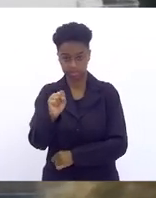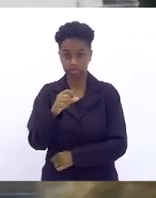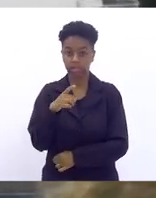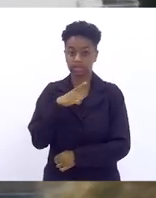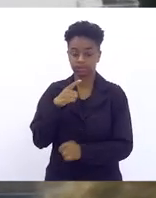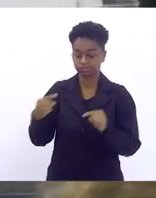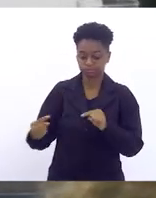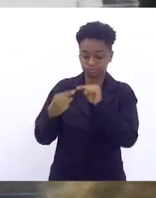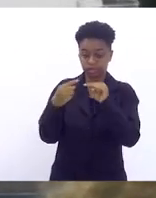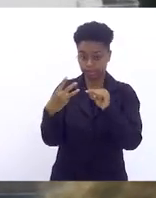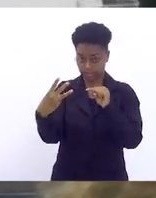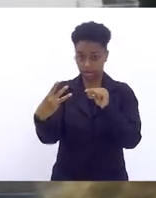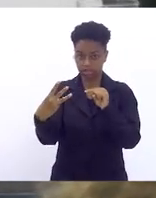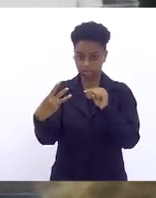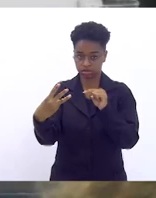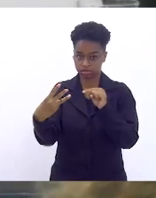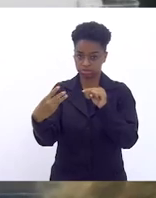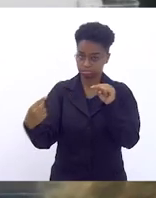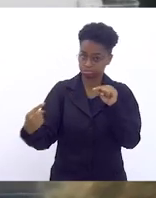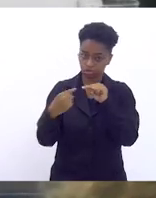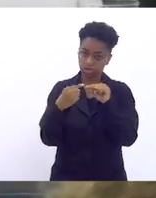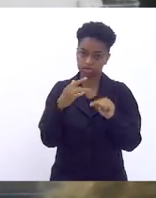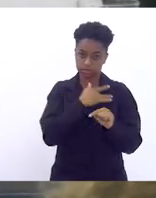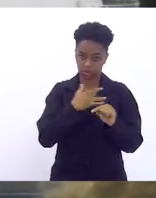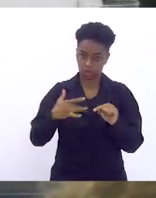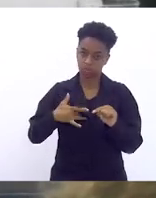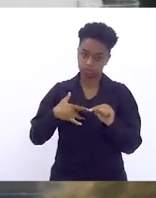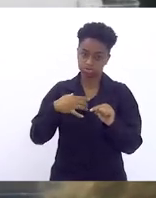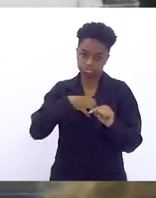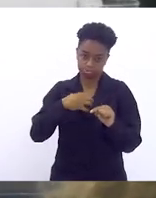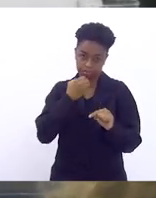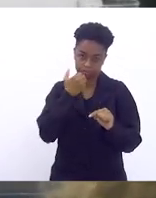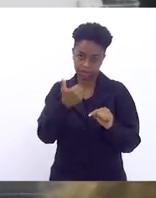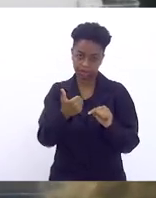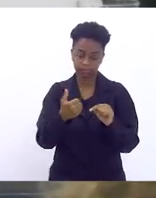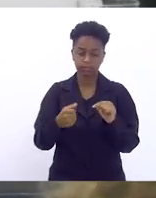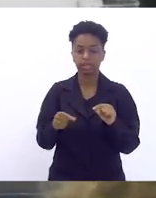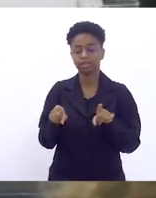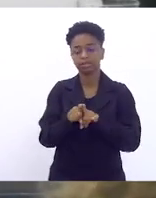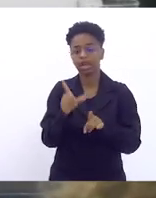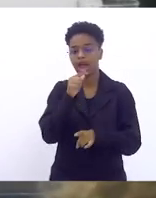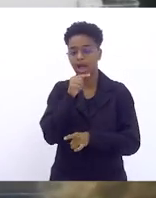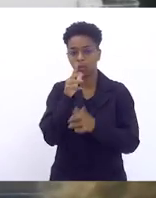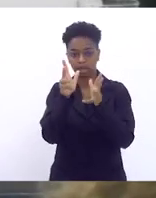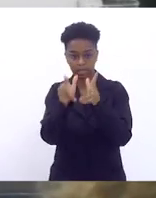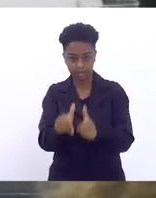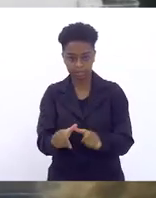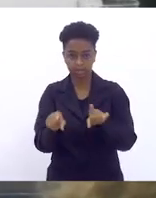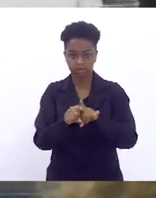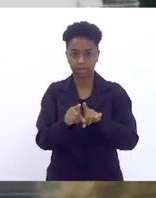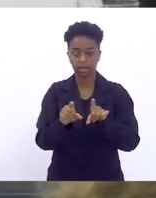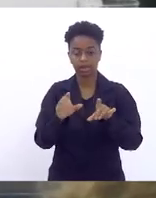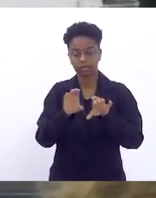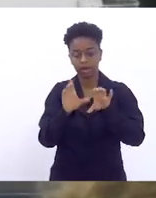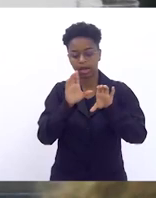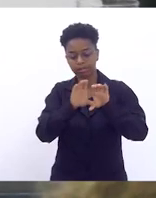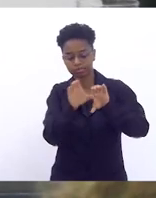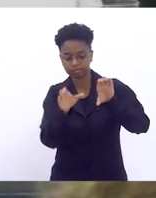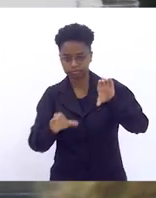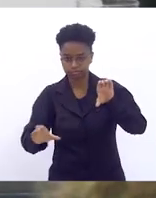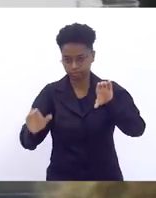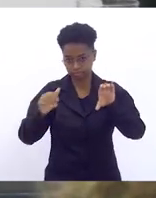direta a água tem uma relação Direta com saúde e bem-estar a água potável saneamento que eu odeste6